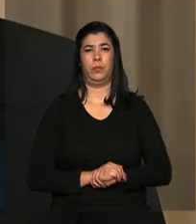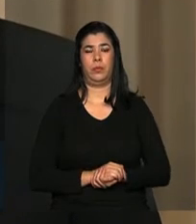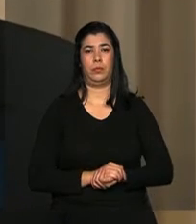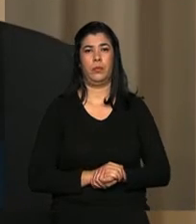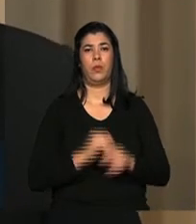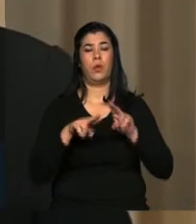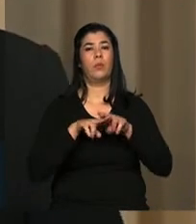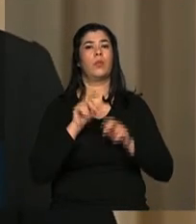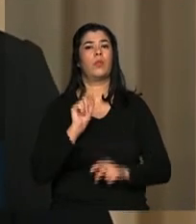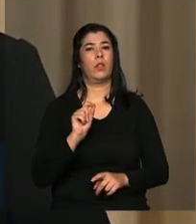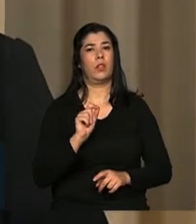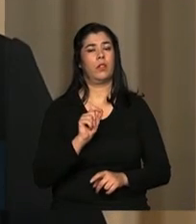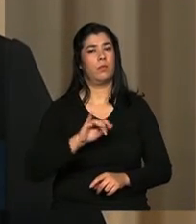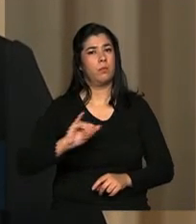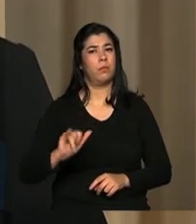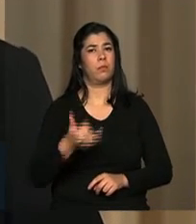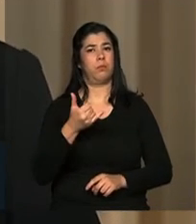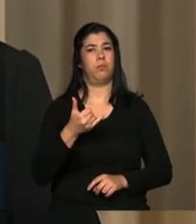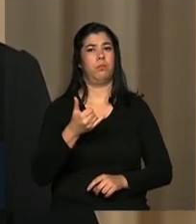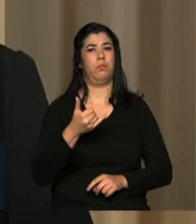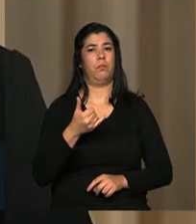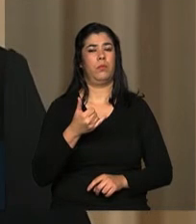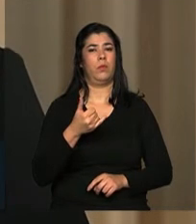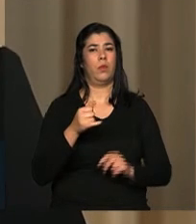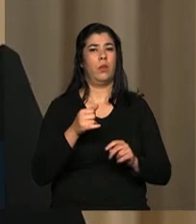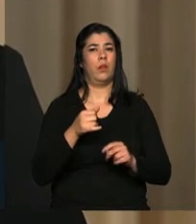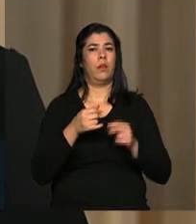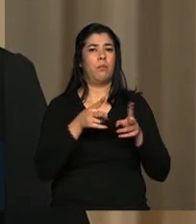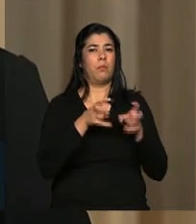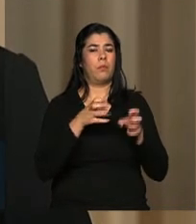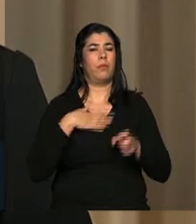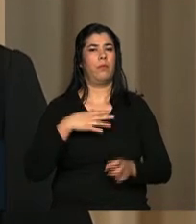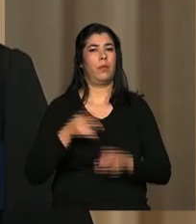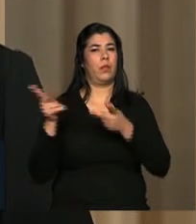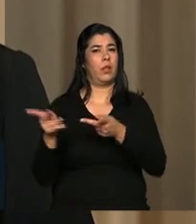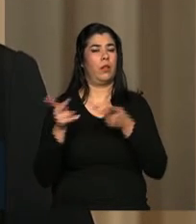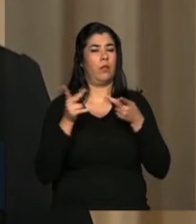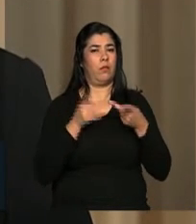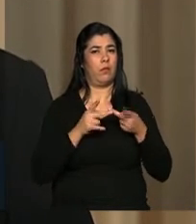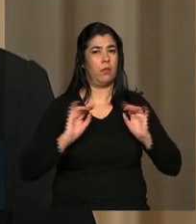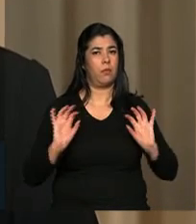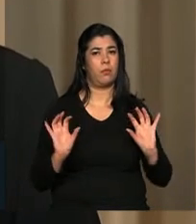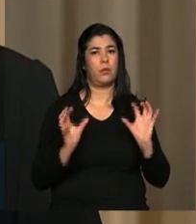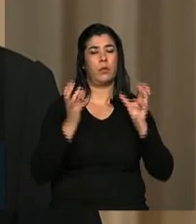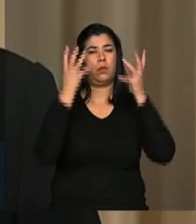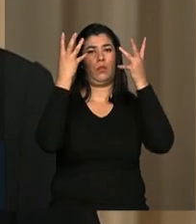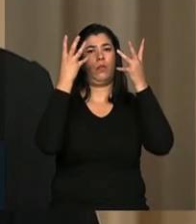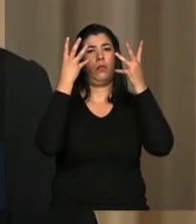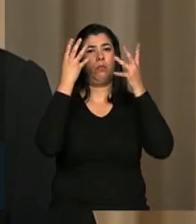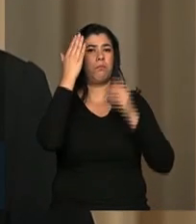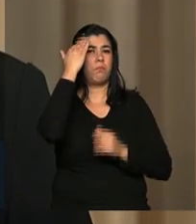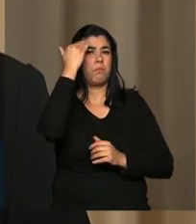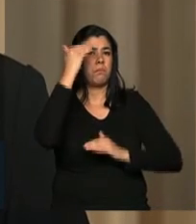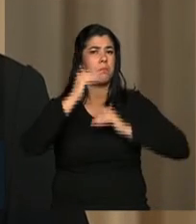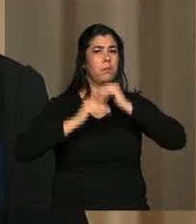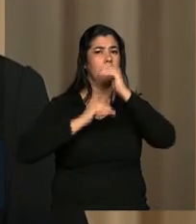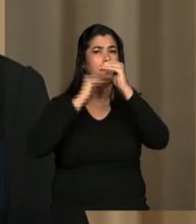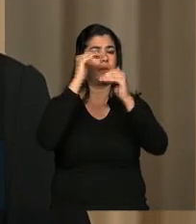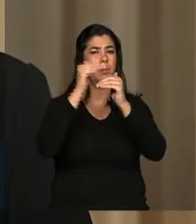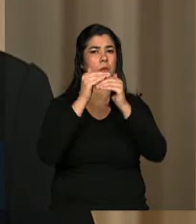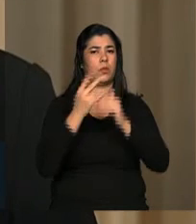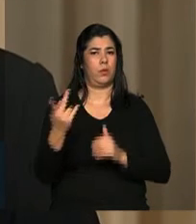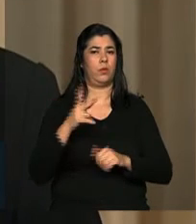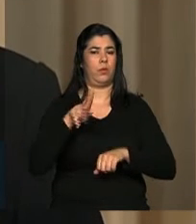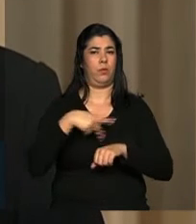Por isso, considero minha visita como um momento para celebrarmos a maturidade das relações entre